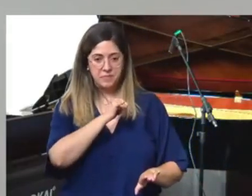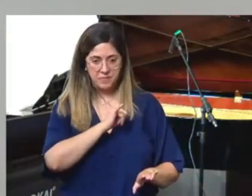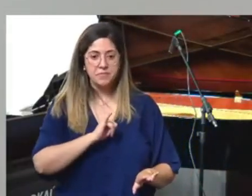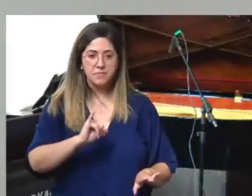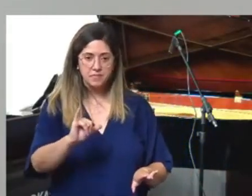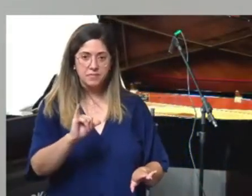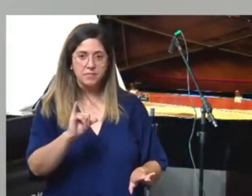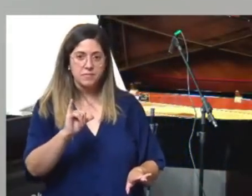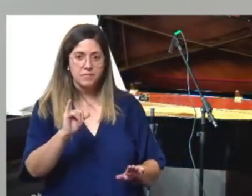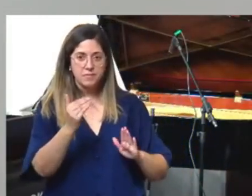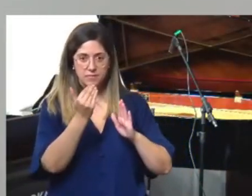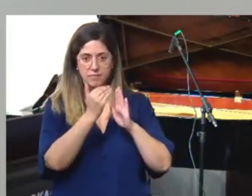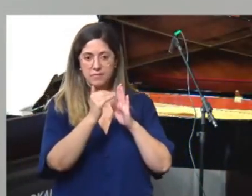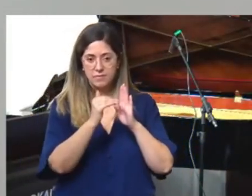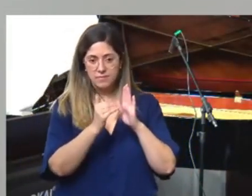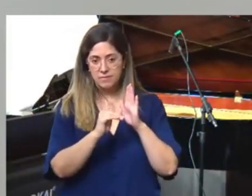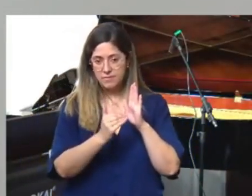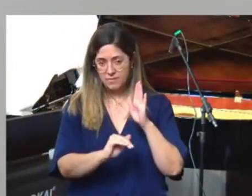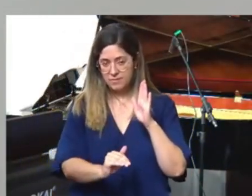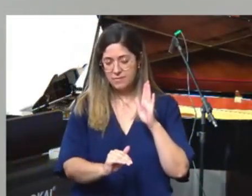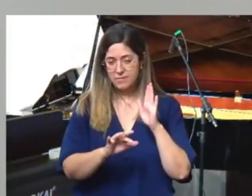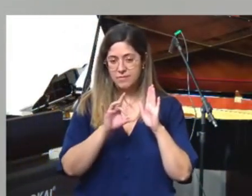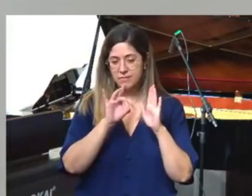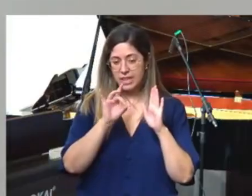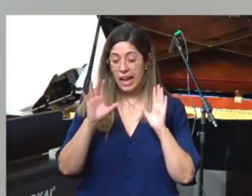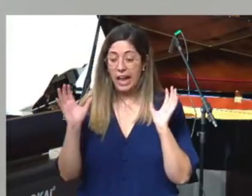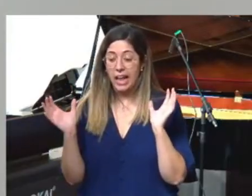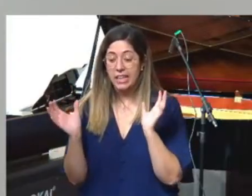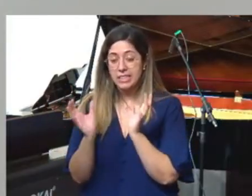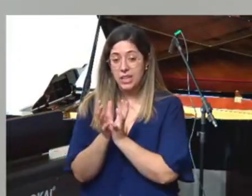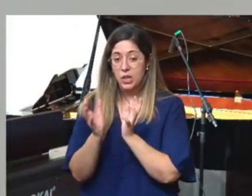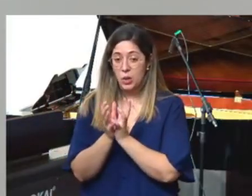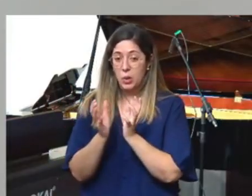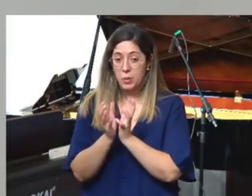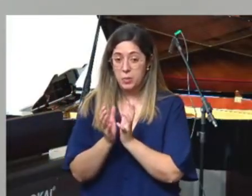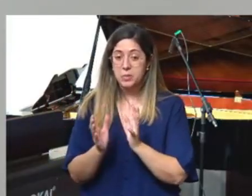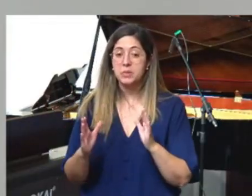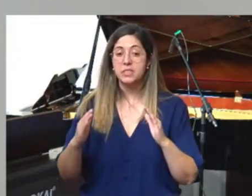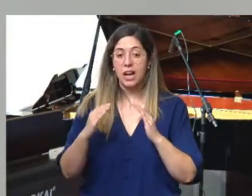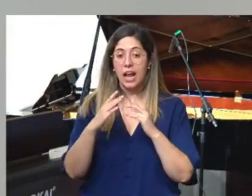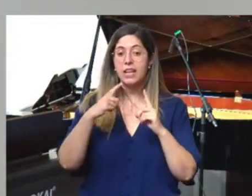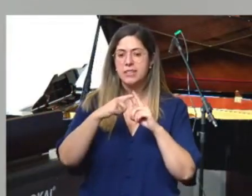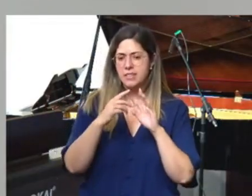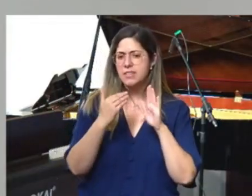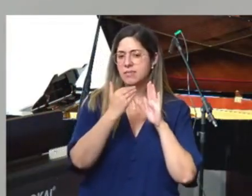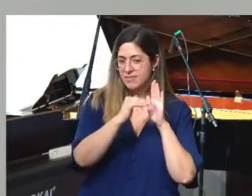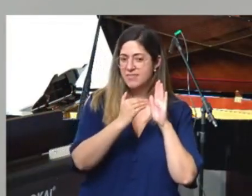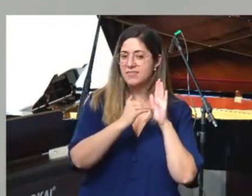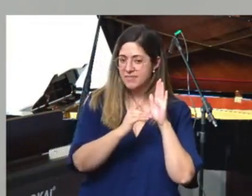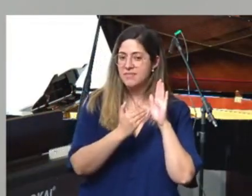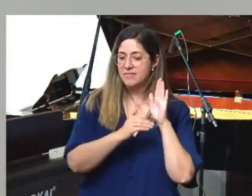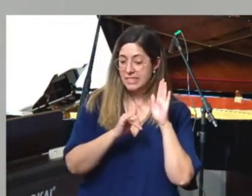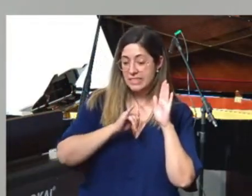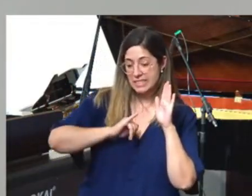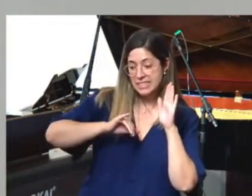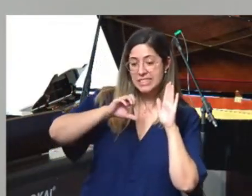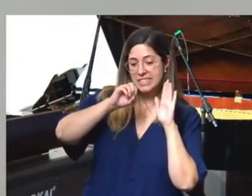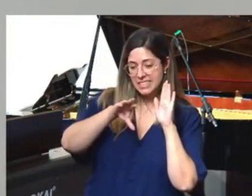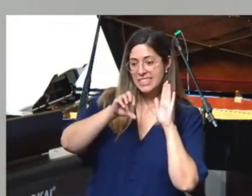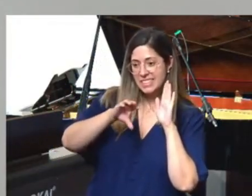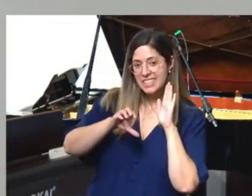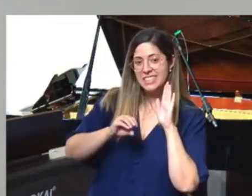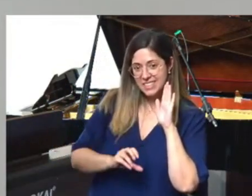se dirigir a cada grupo dentro da igreja para dar